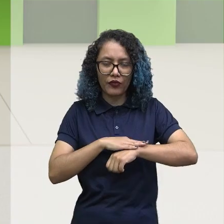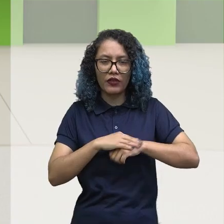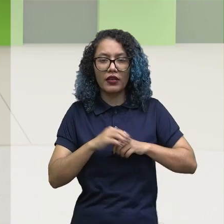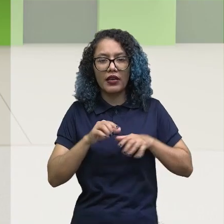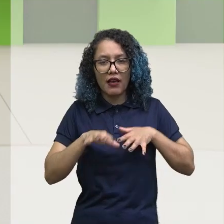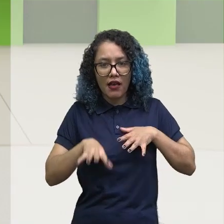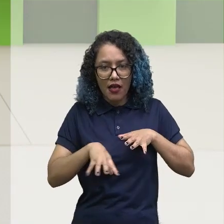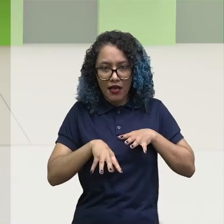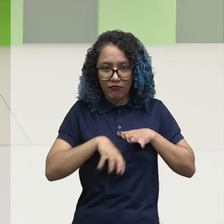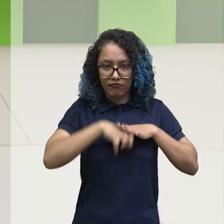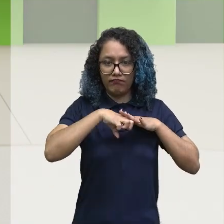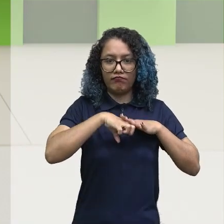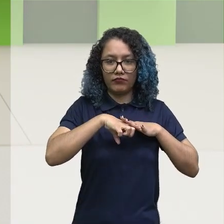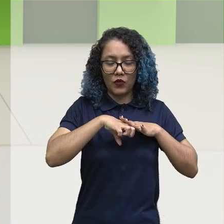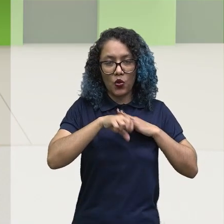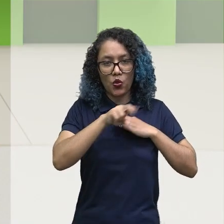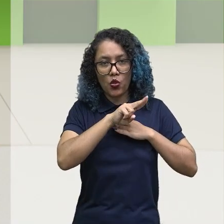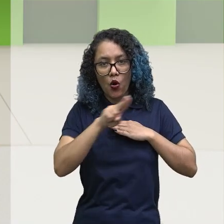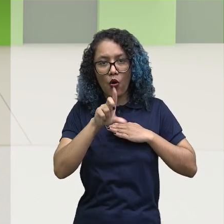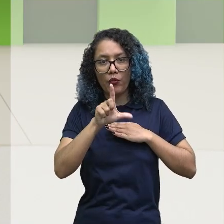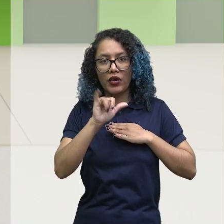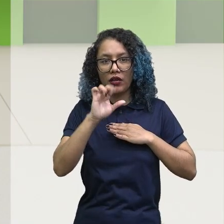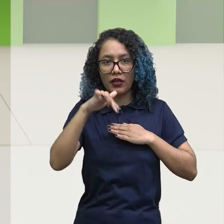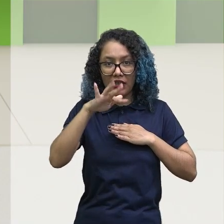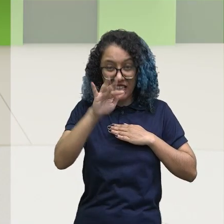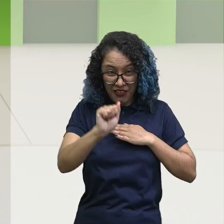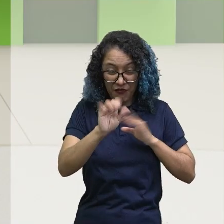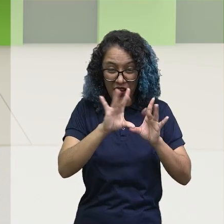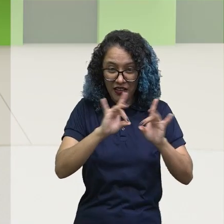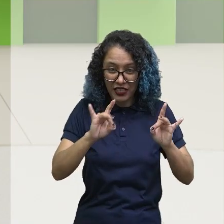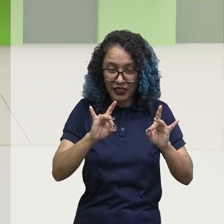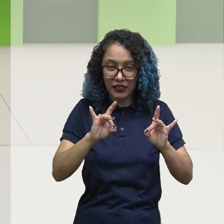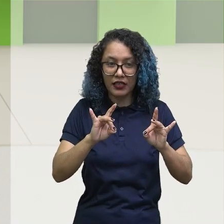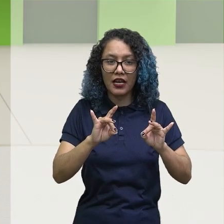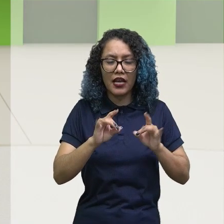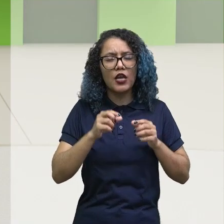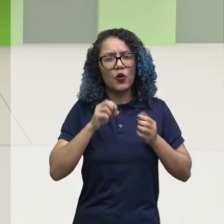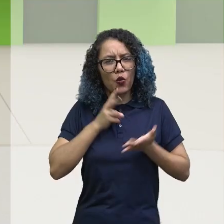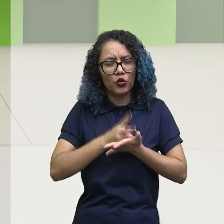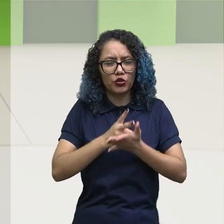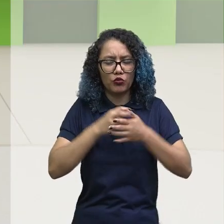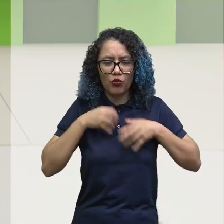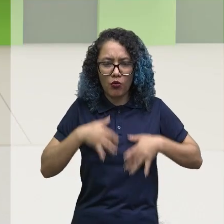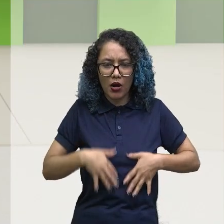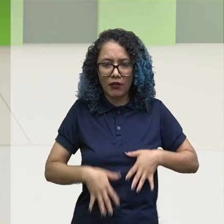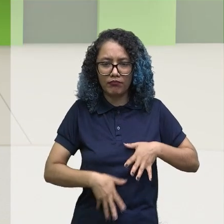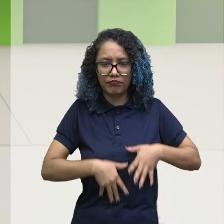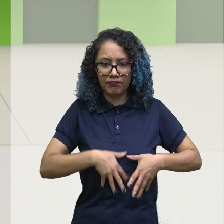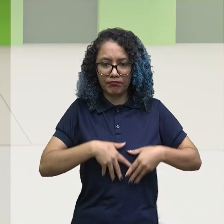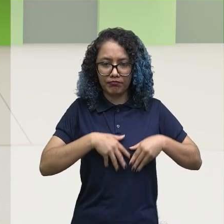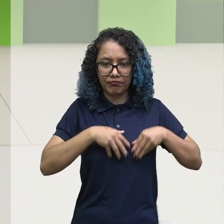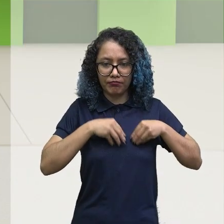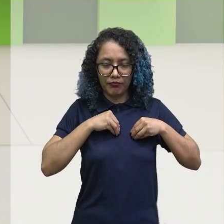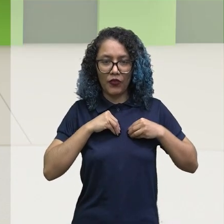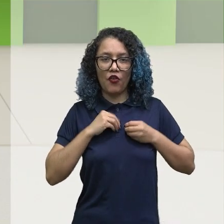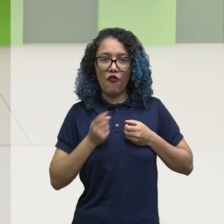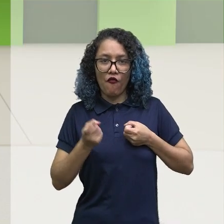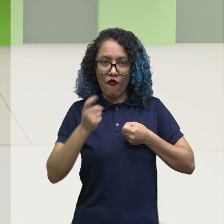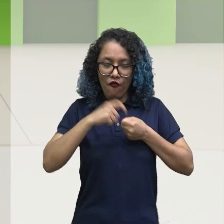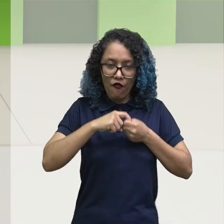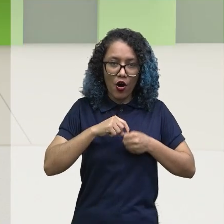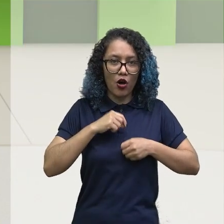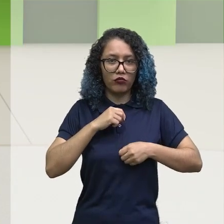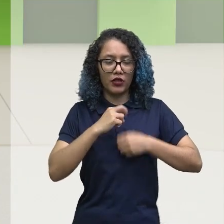vaso aqui, ele se chama linfa. E aí ele vai seguindo vasos e capilares até retornar à corrente sanguínea, tá? Então